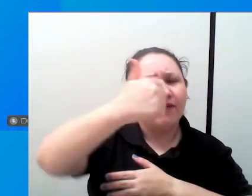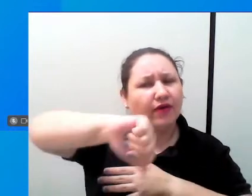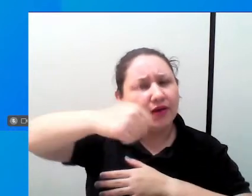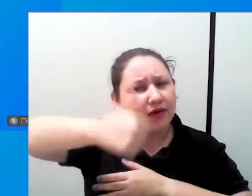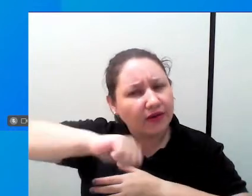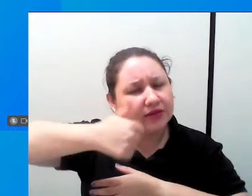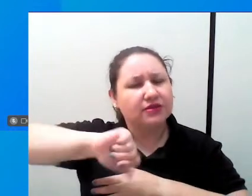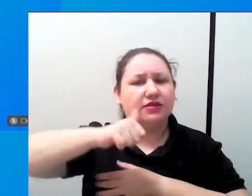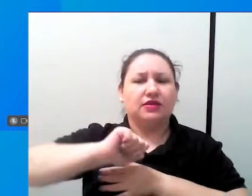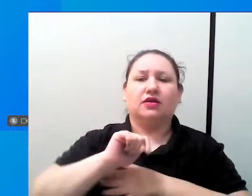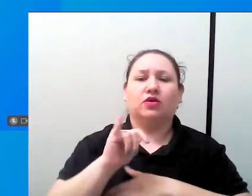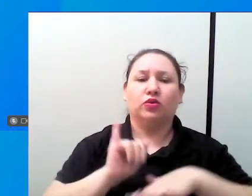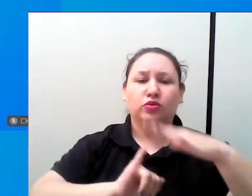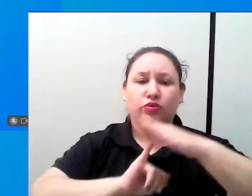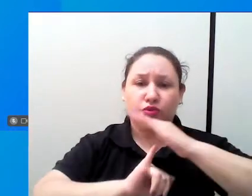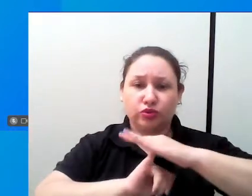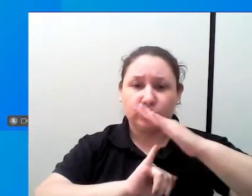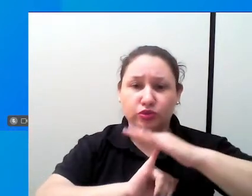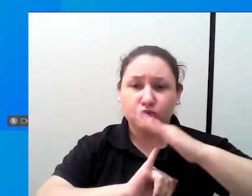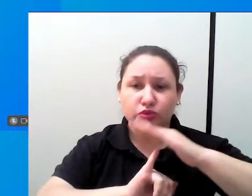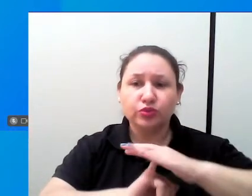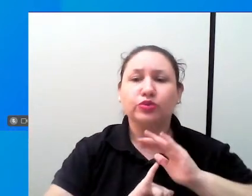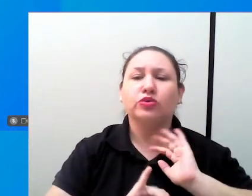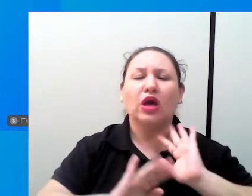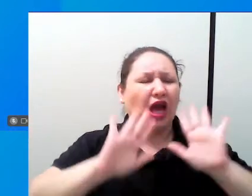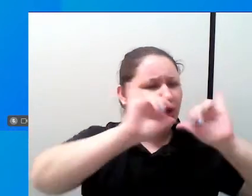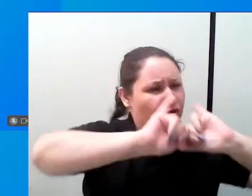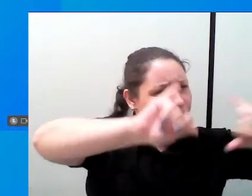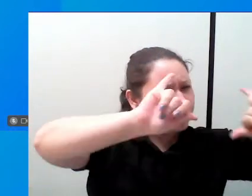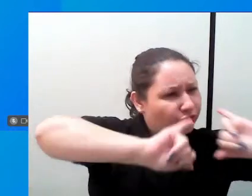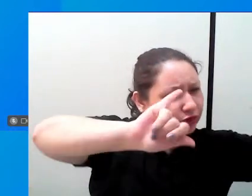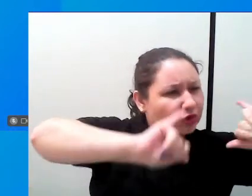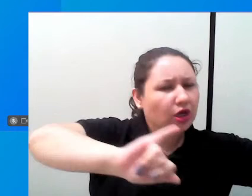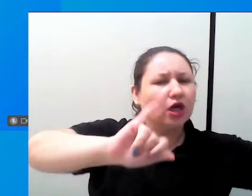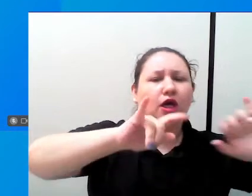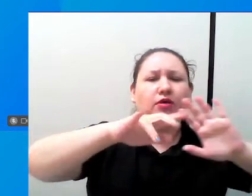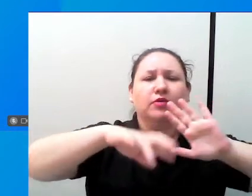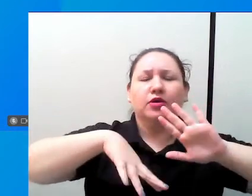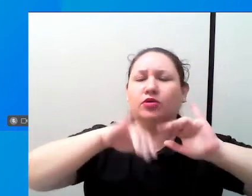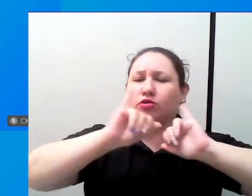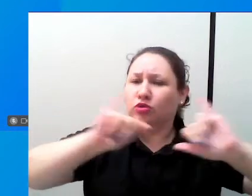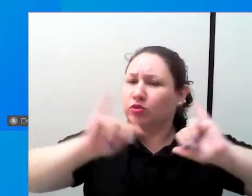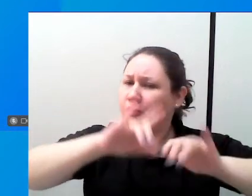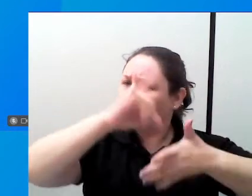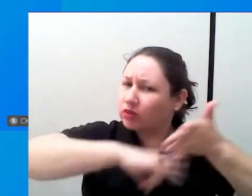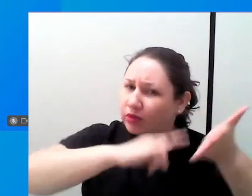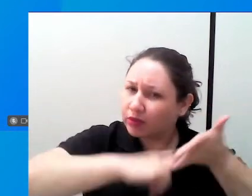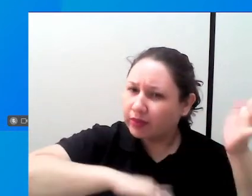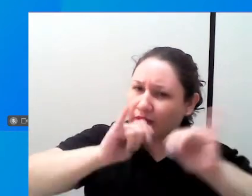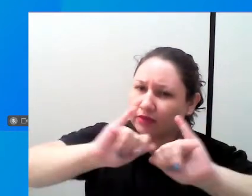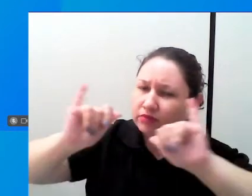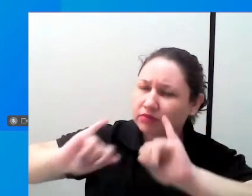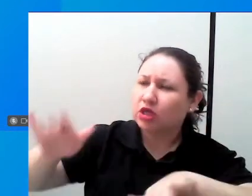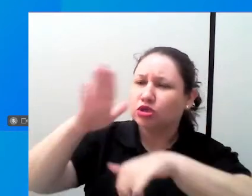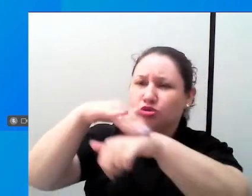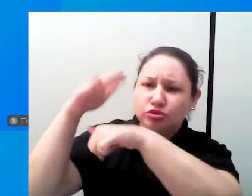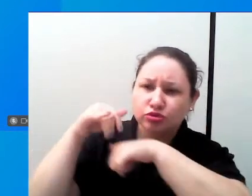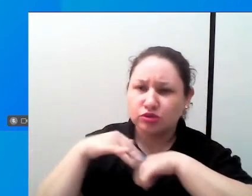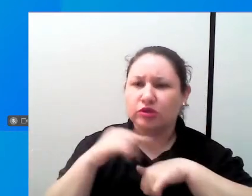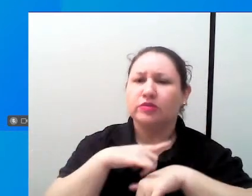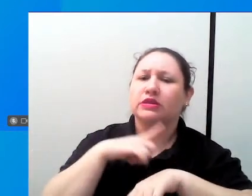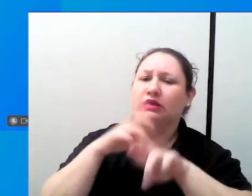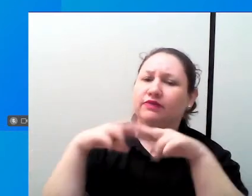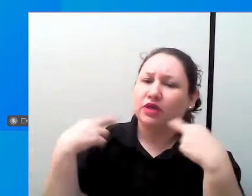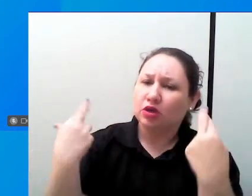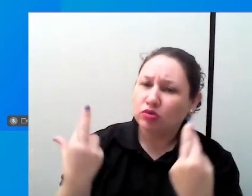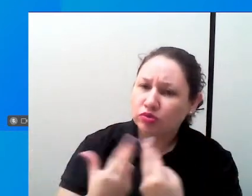IFAC, desenvolvemos atividades de divulgação do documento normativo, tivemos reuniões com as diretorias gerais